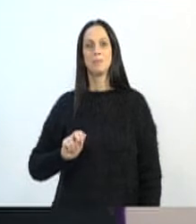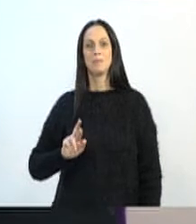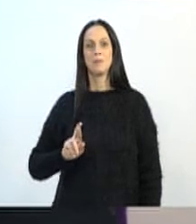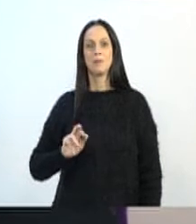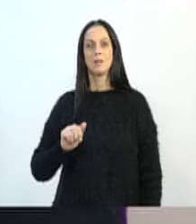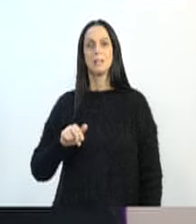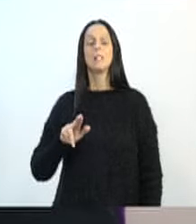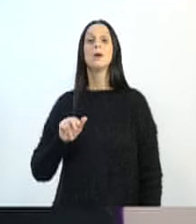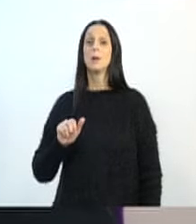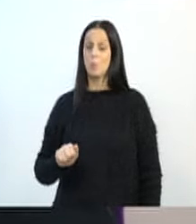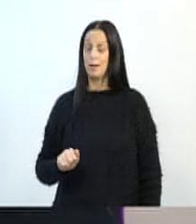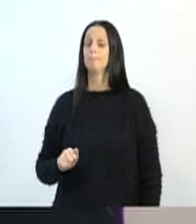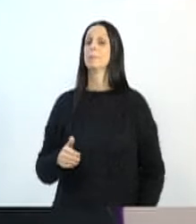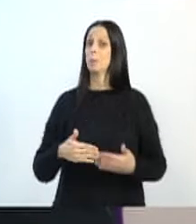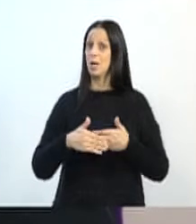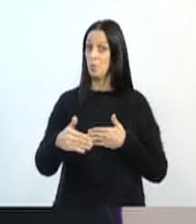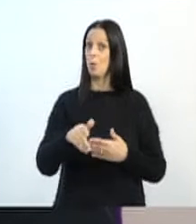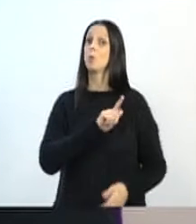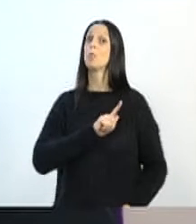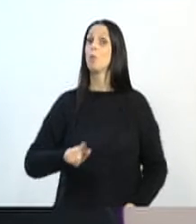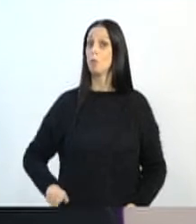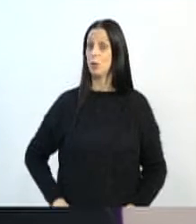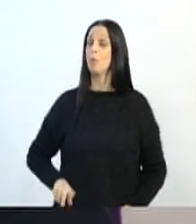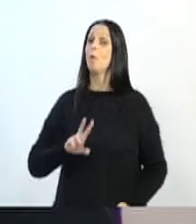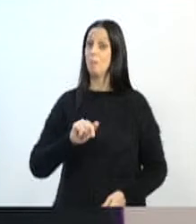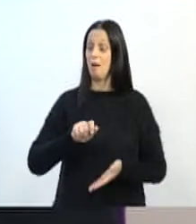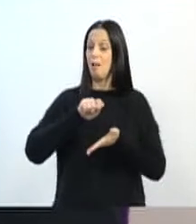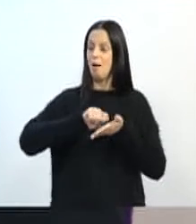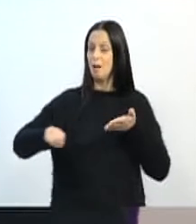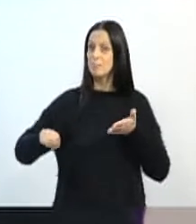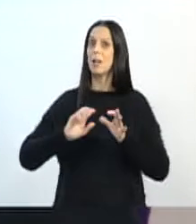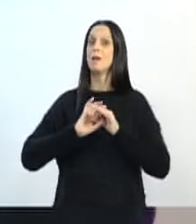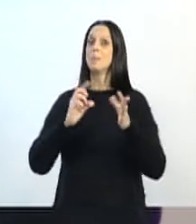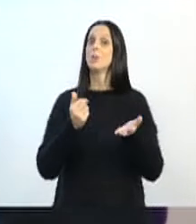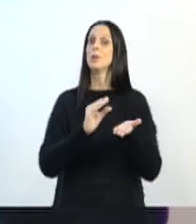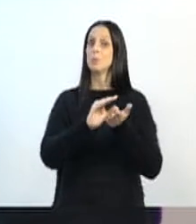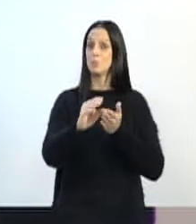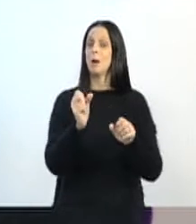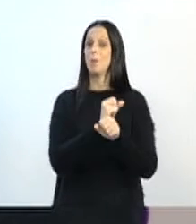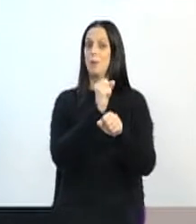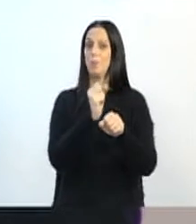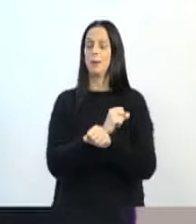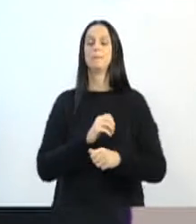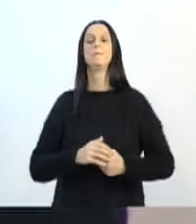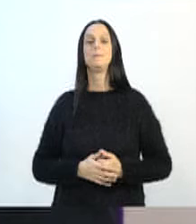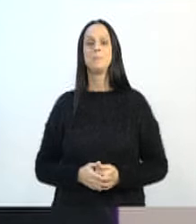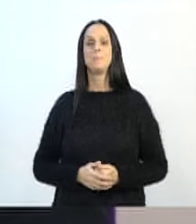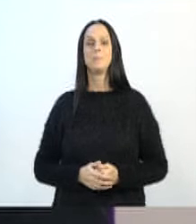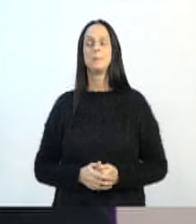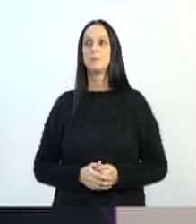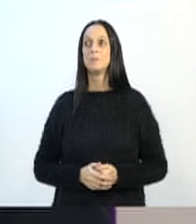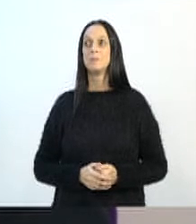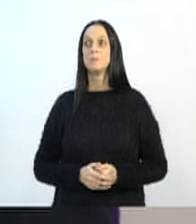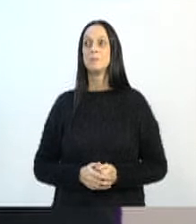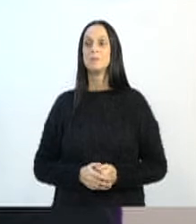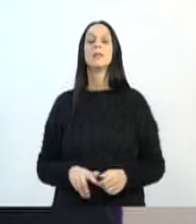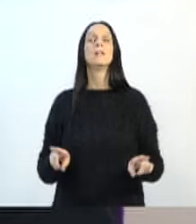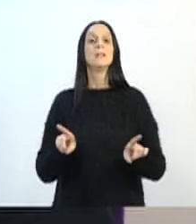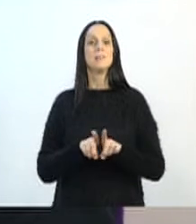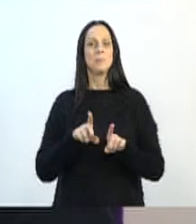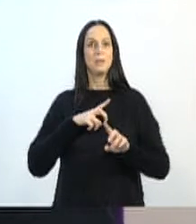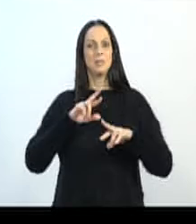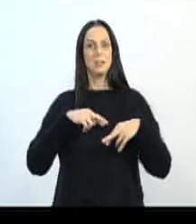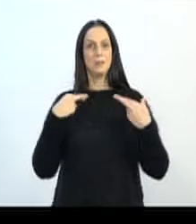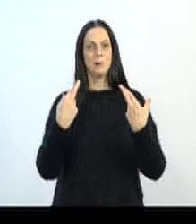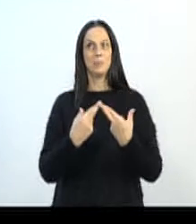ser assinado até o final de mês. Se, a sequência também é reunião do Condev lá na